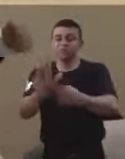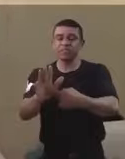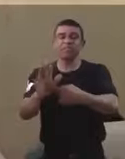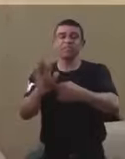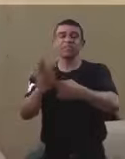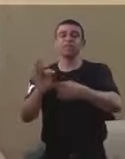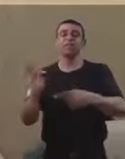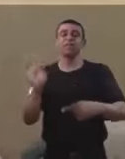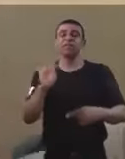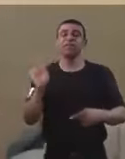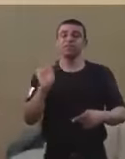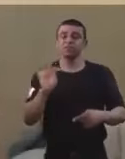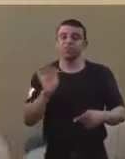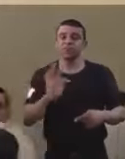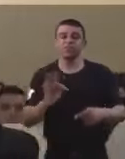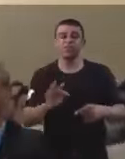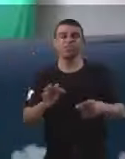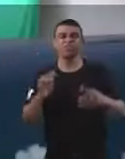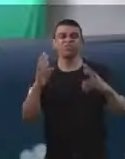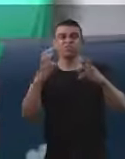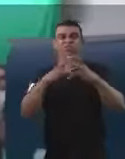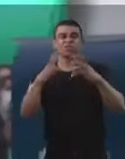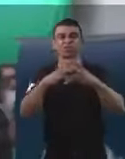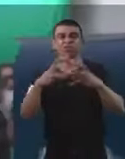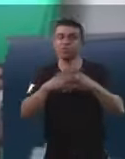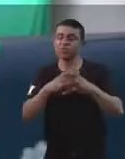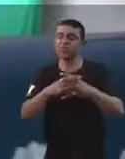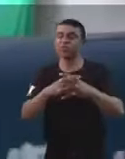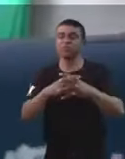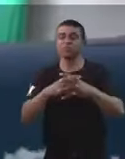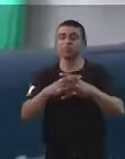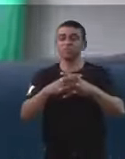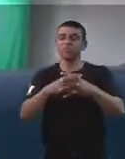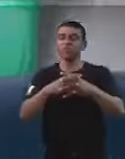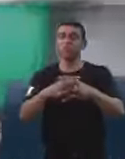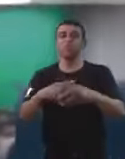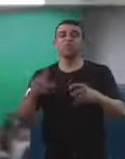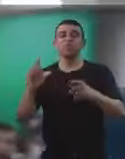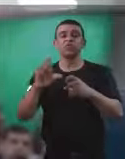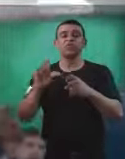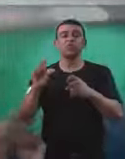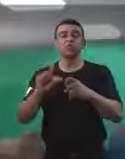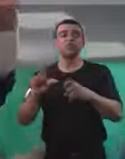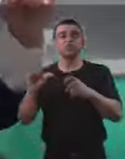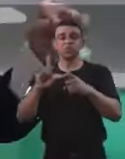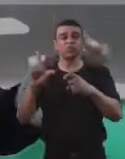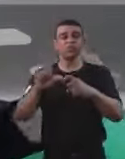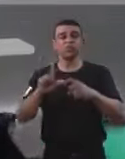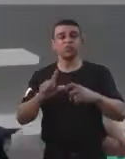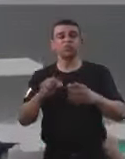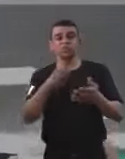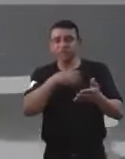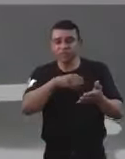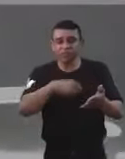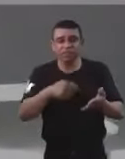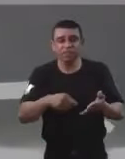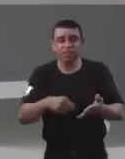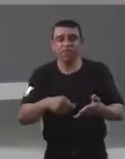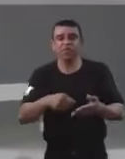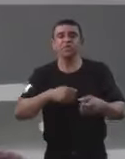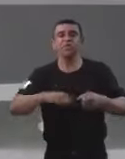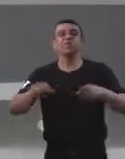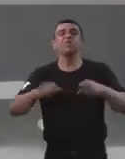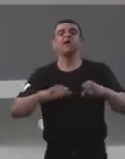confusão, apresenta em Atos. Foi Lucas que escreveu Atos. E ele diz que no dia de Pentecostes, o Espírito Santo desceu